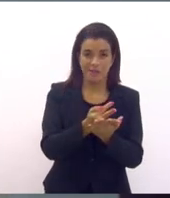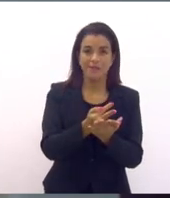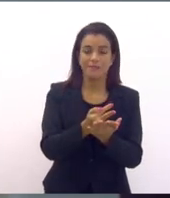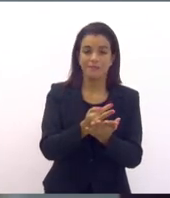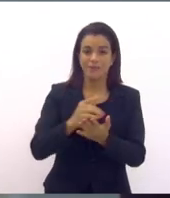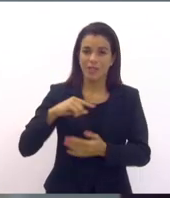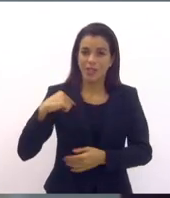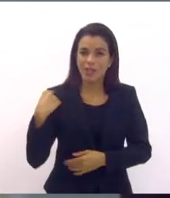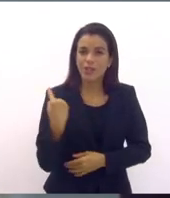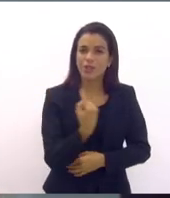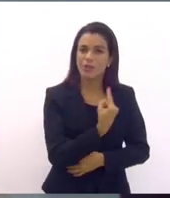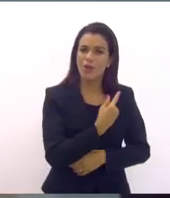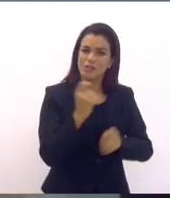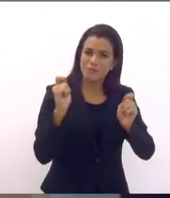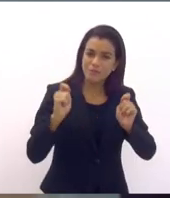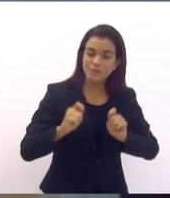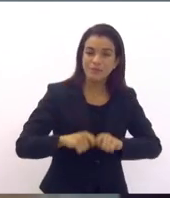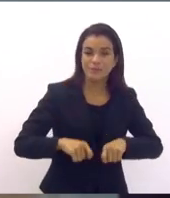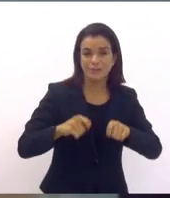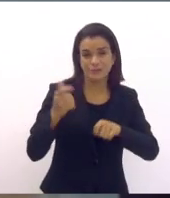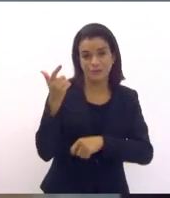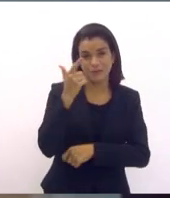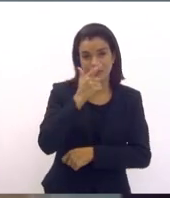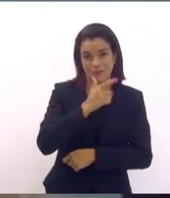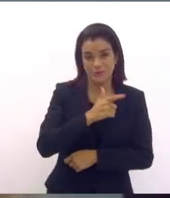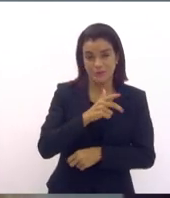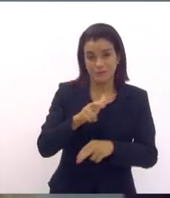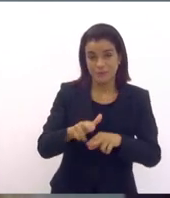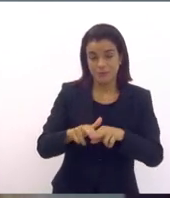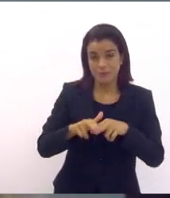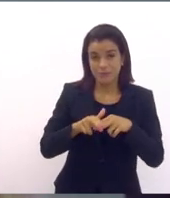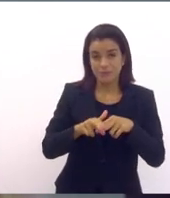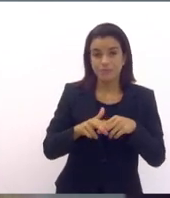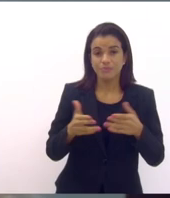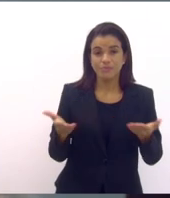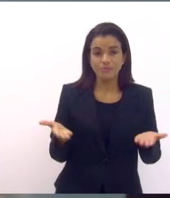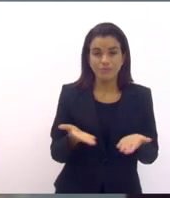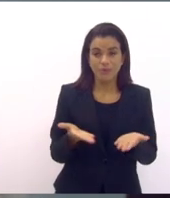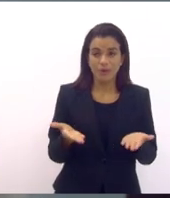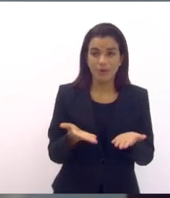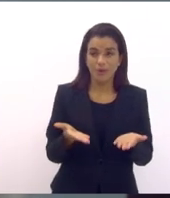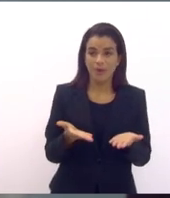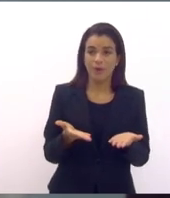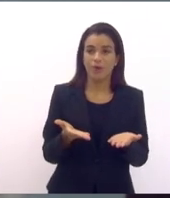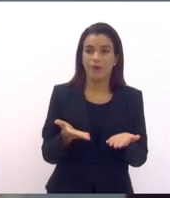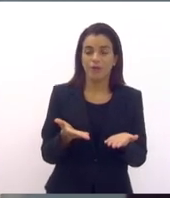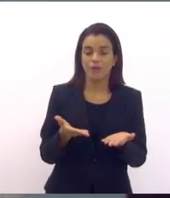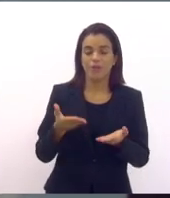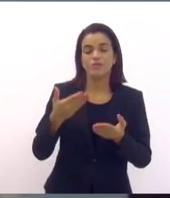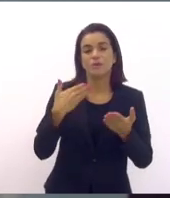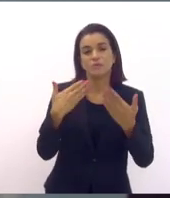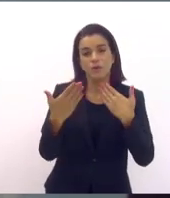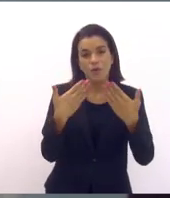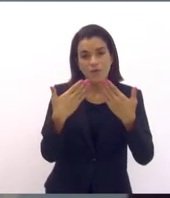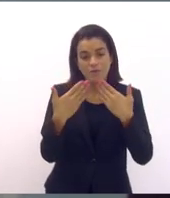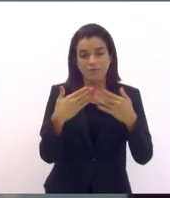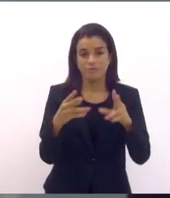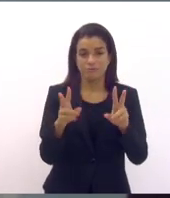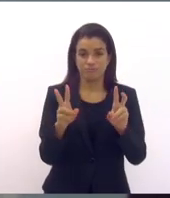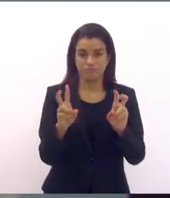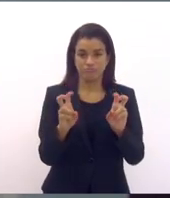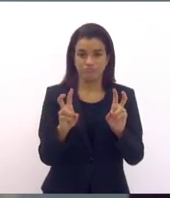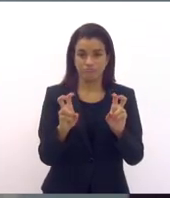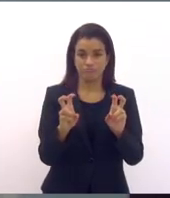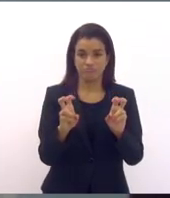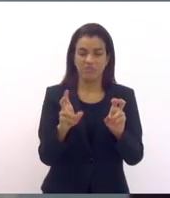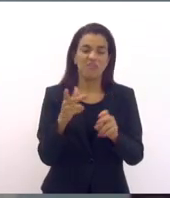iremos conseguir isso então por isso nós iremos debater esse assunto hoje aqui e